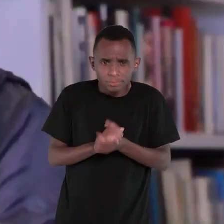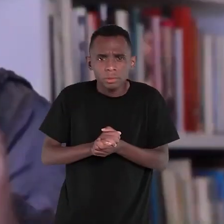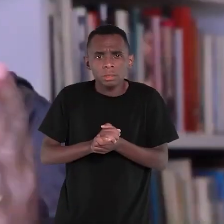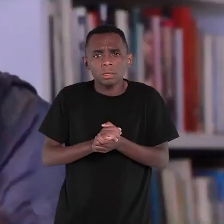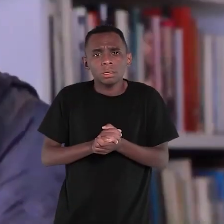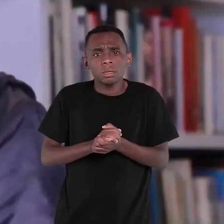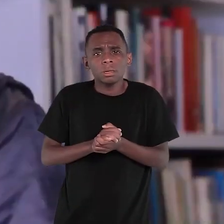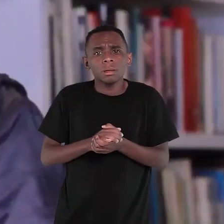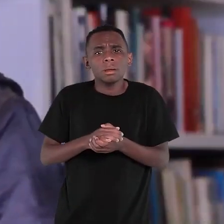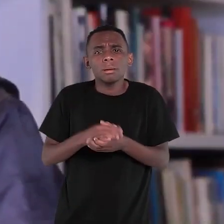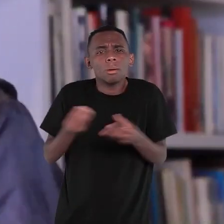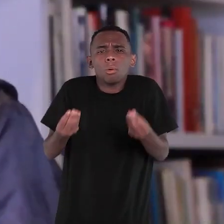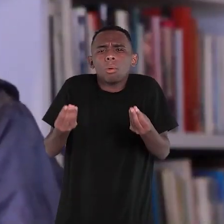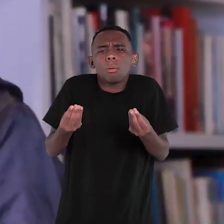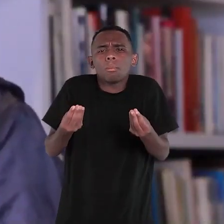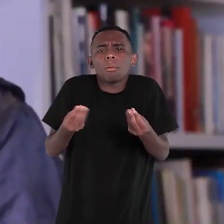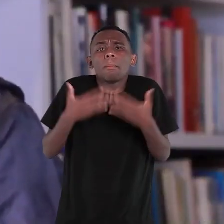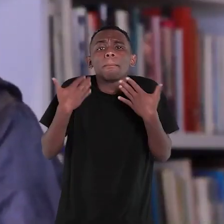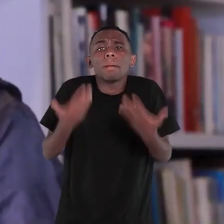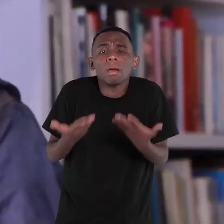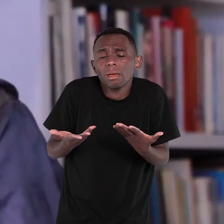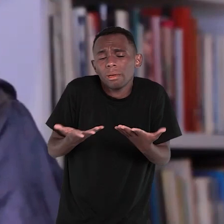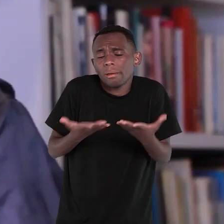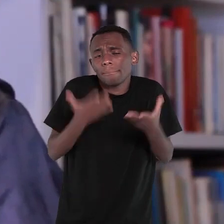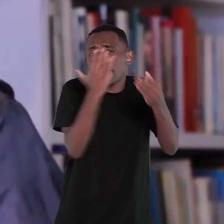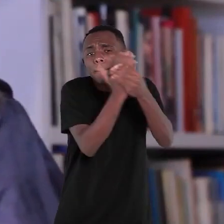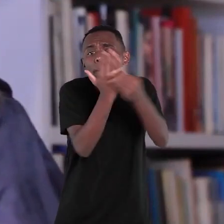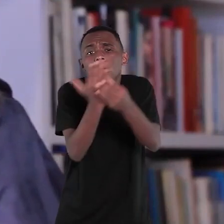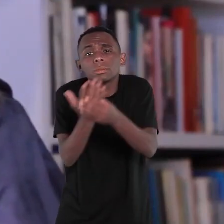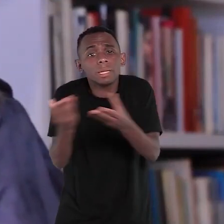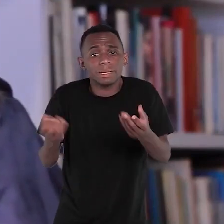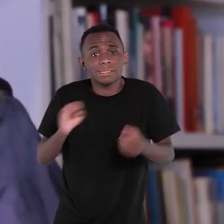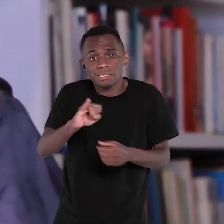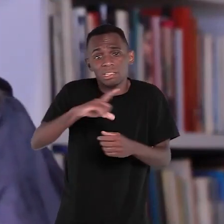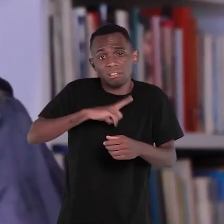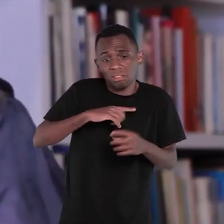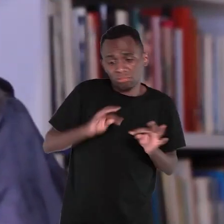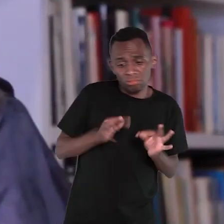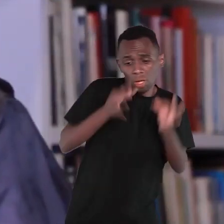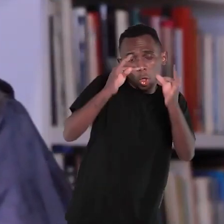contexto, para que serve uma biblioteca? Olha,